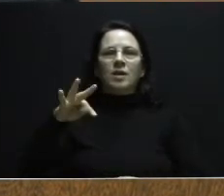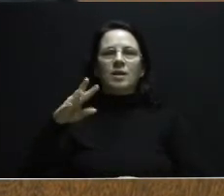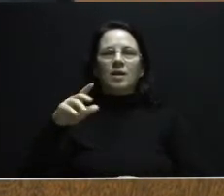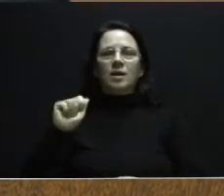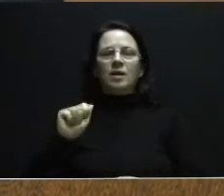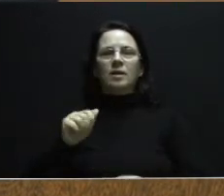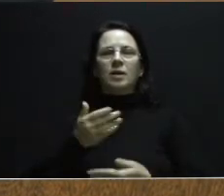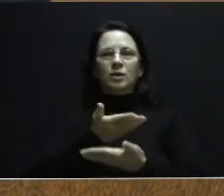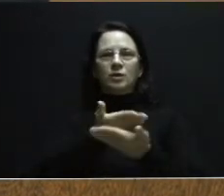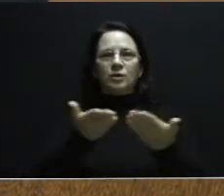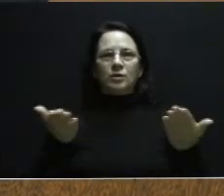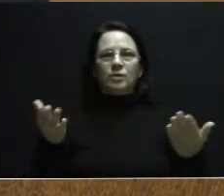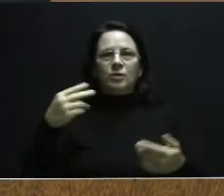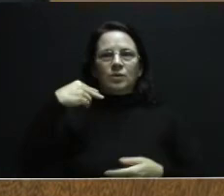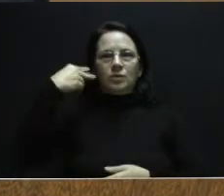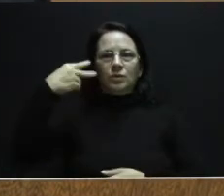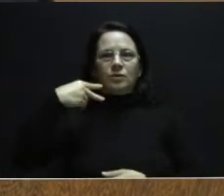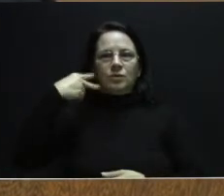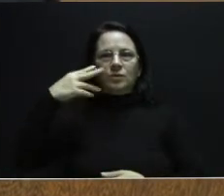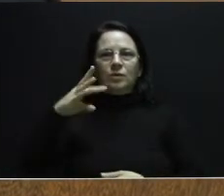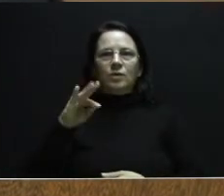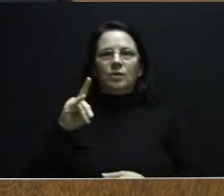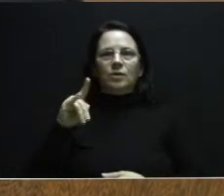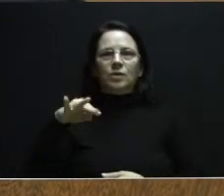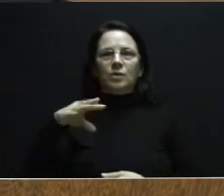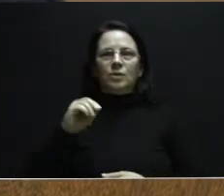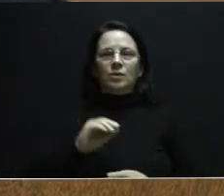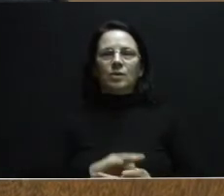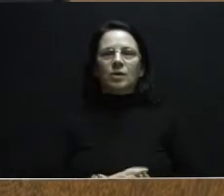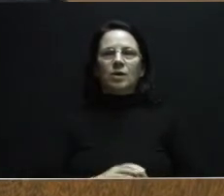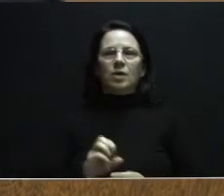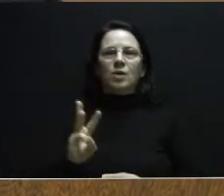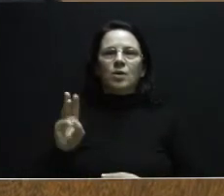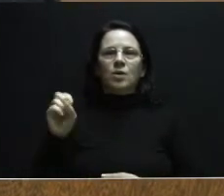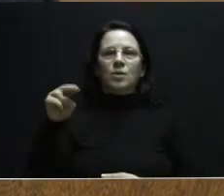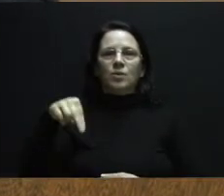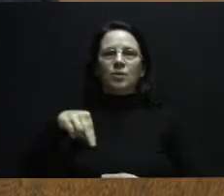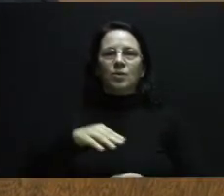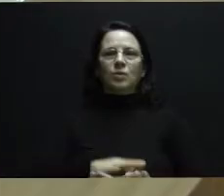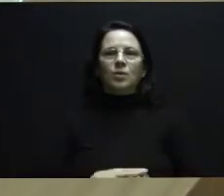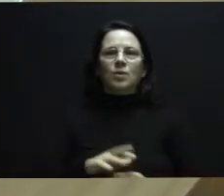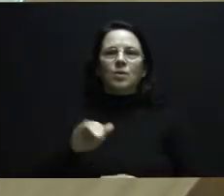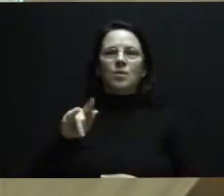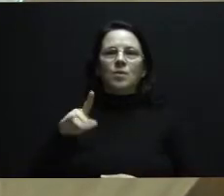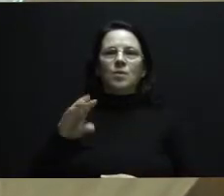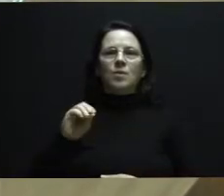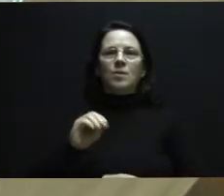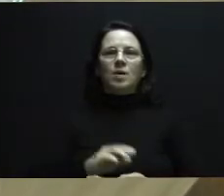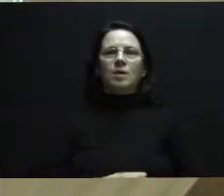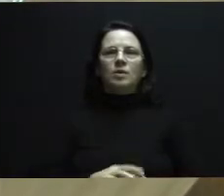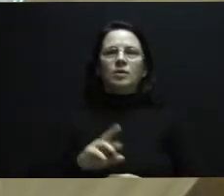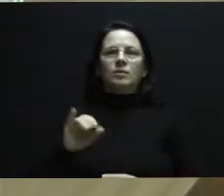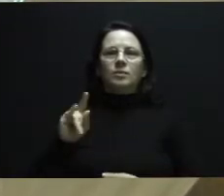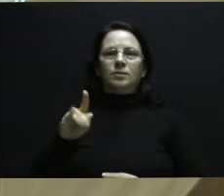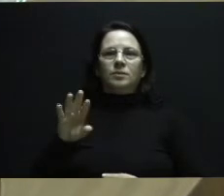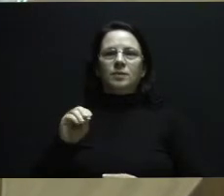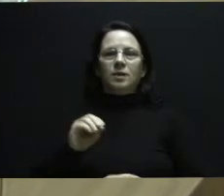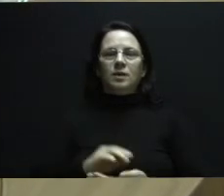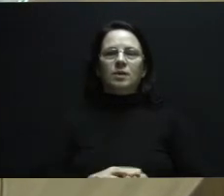dos senhores vereadores Toninho Vieira, Wilson Pio, Marcinho, Rodrigo Alemão, Sérgio Calçados,